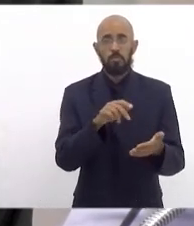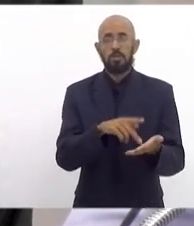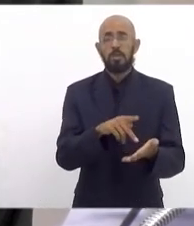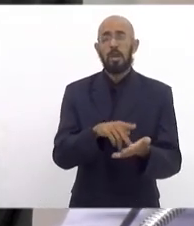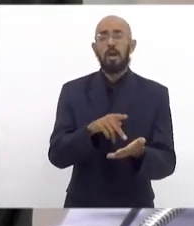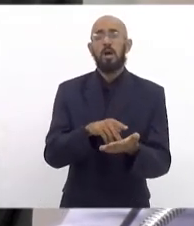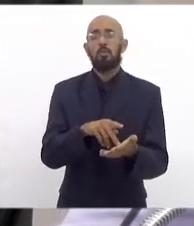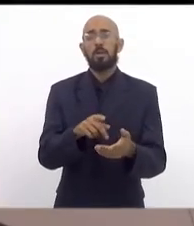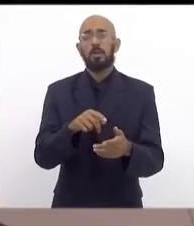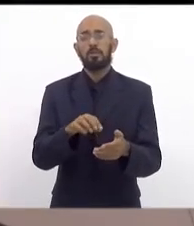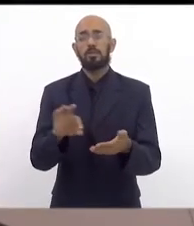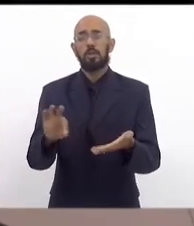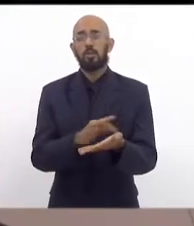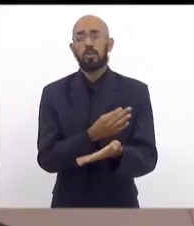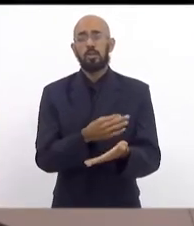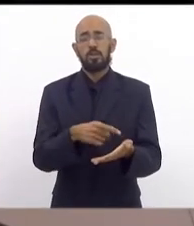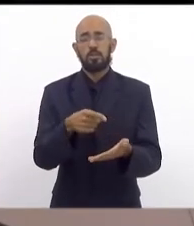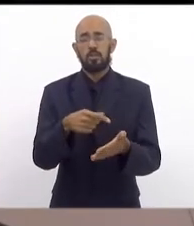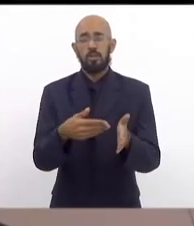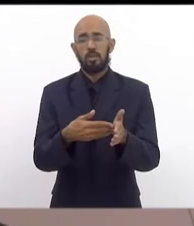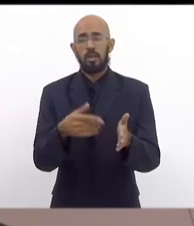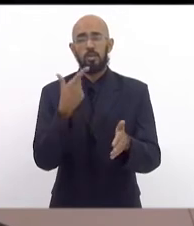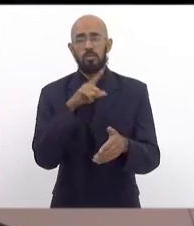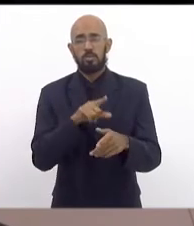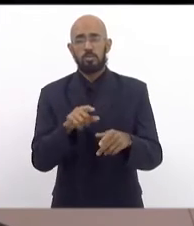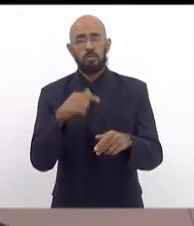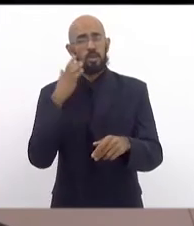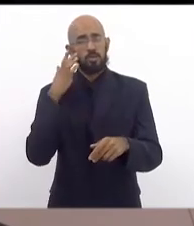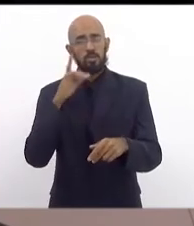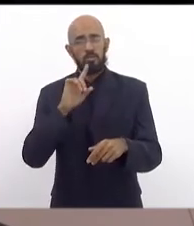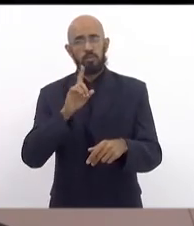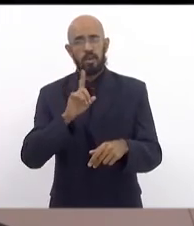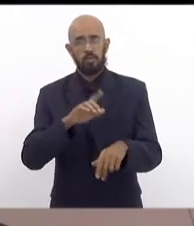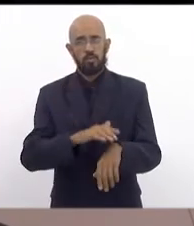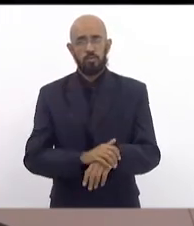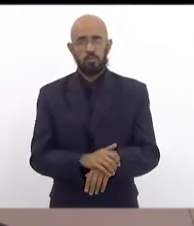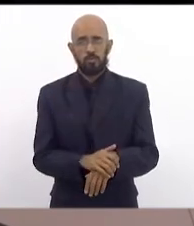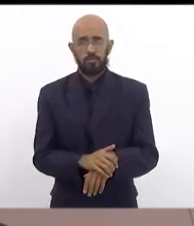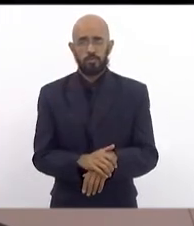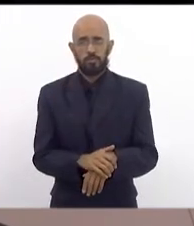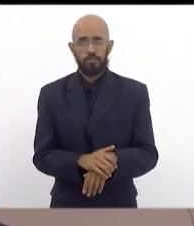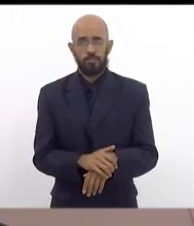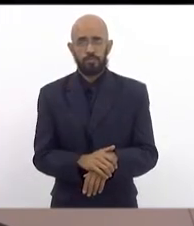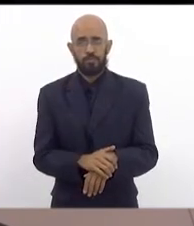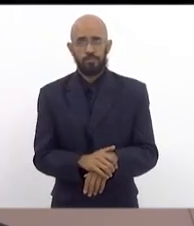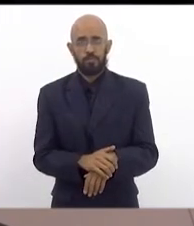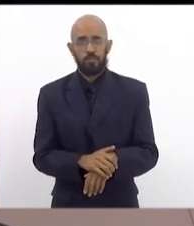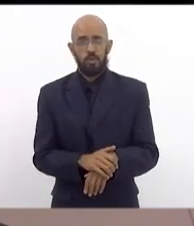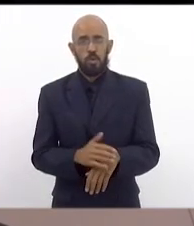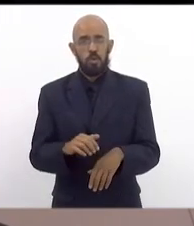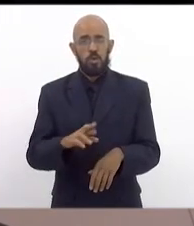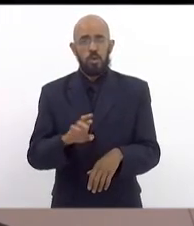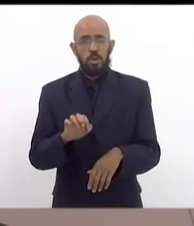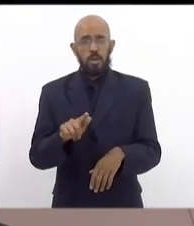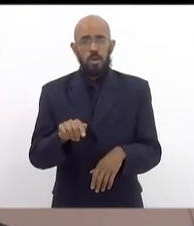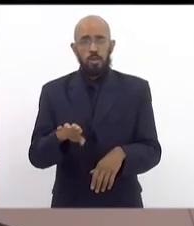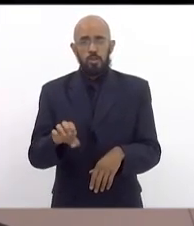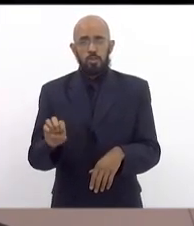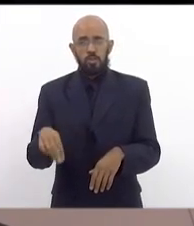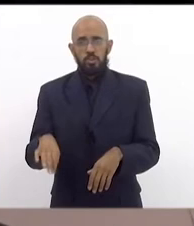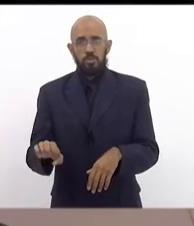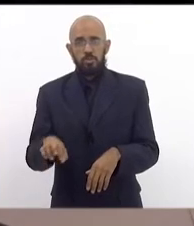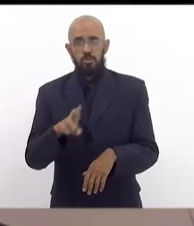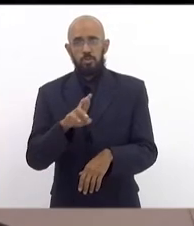contratação isso acontece chegar coisa foi não tá sendo muito fácil lá pra gente corrigir um de recuperação coloca uma